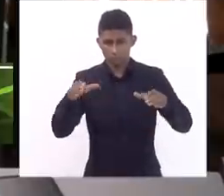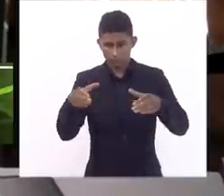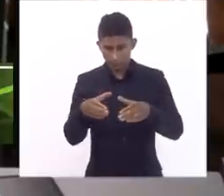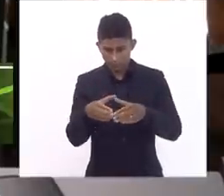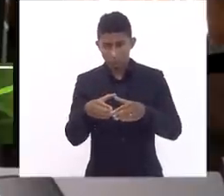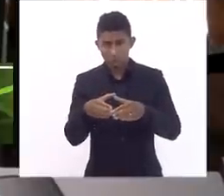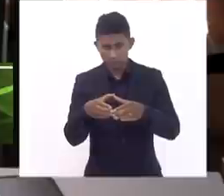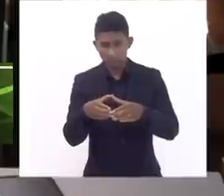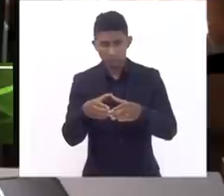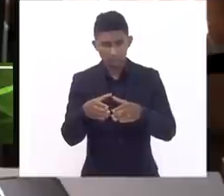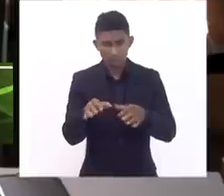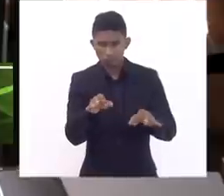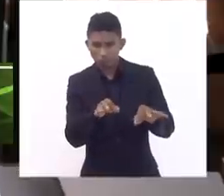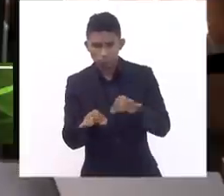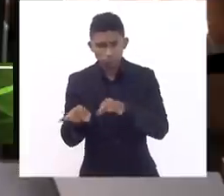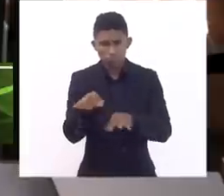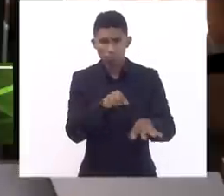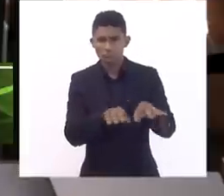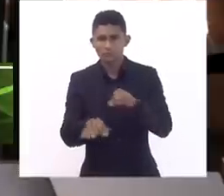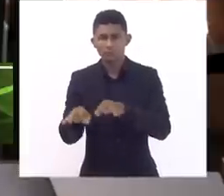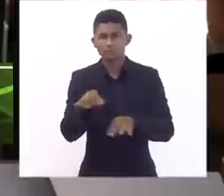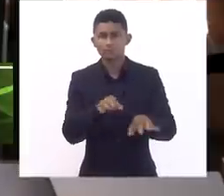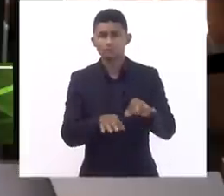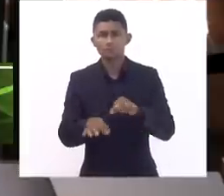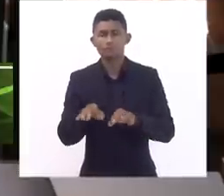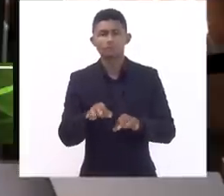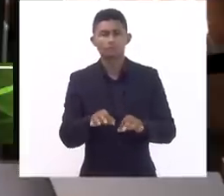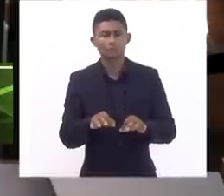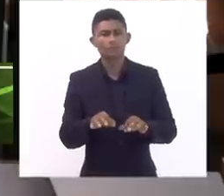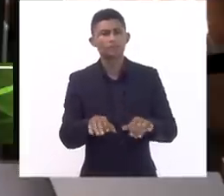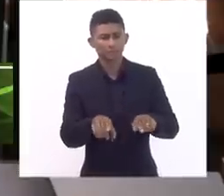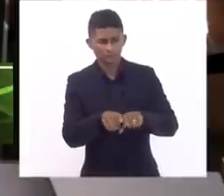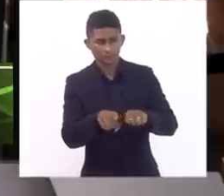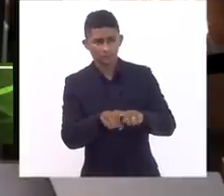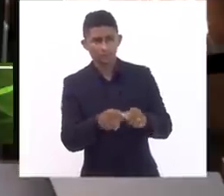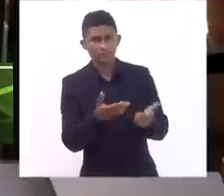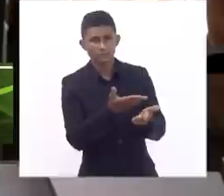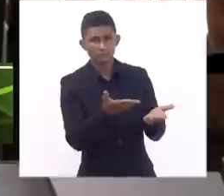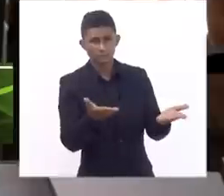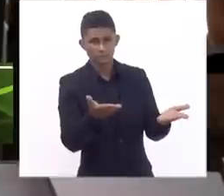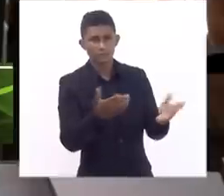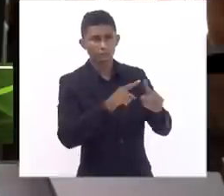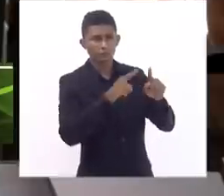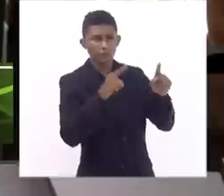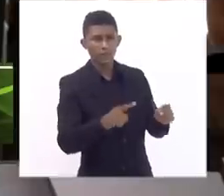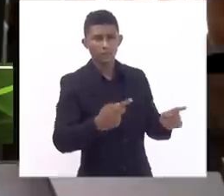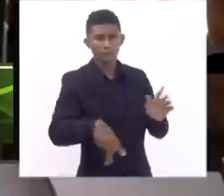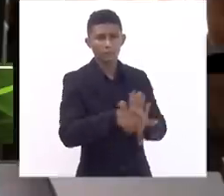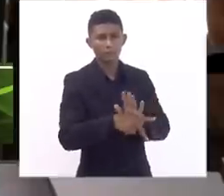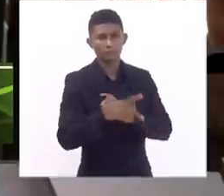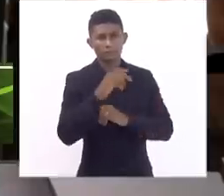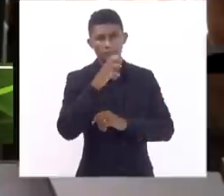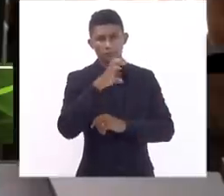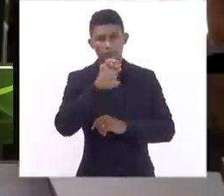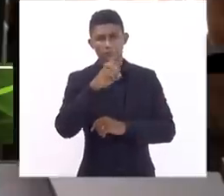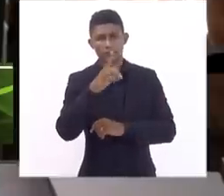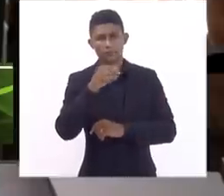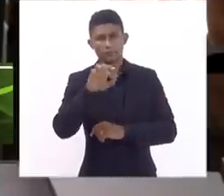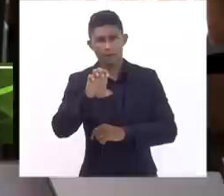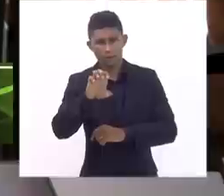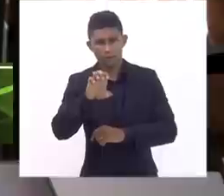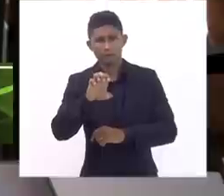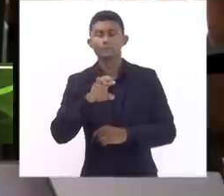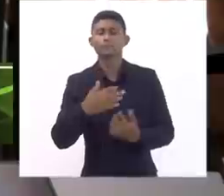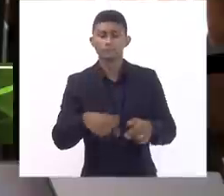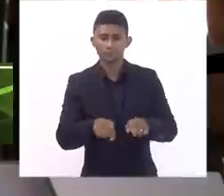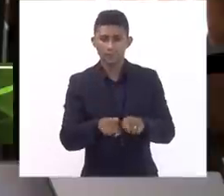né? Entre os empregados públicos da SEDAI e